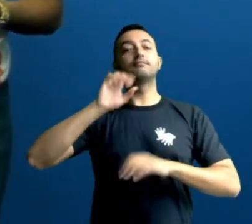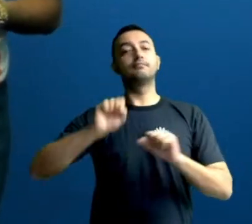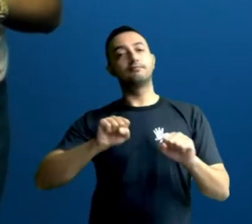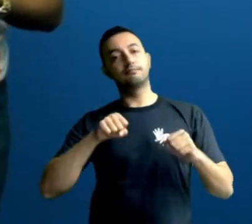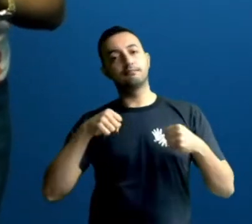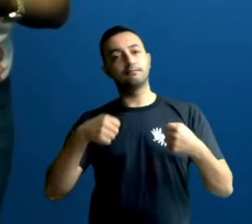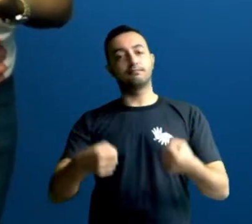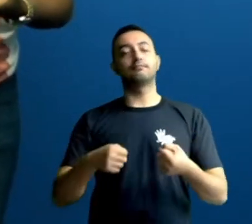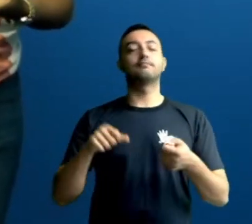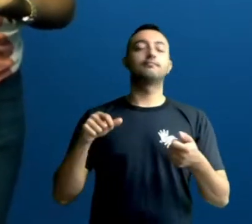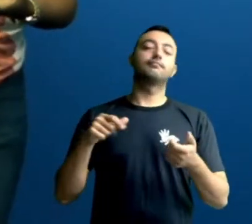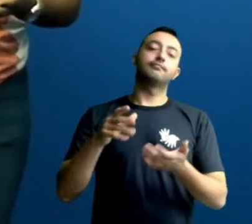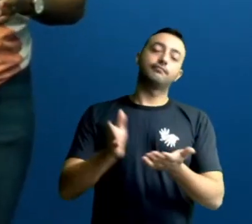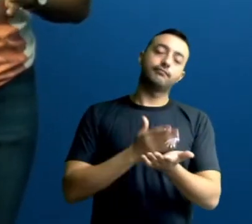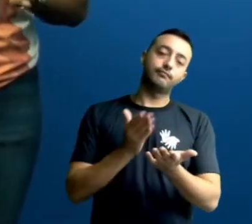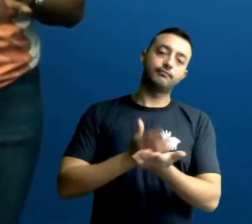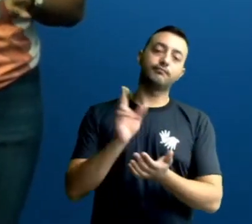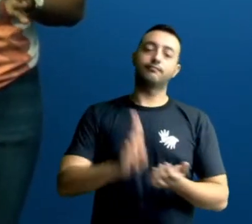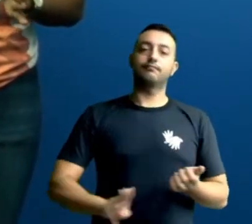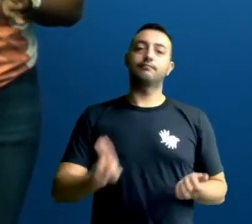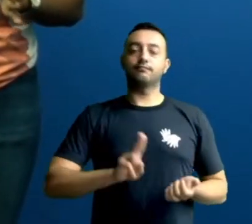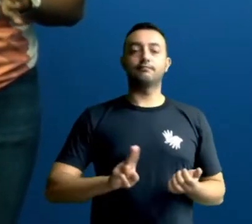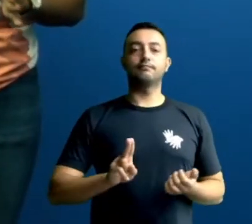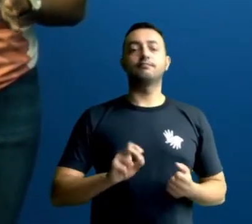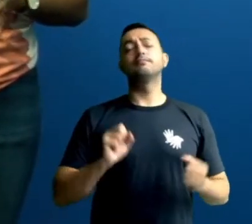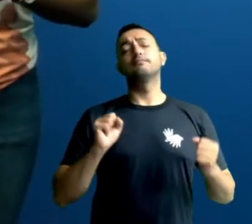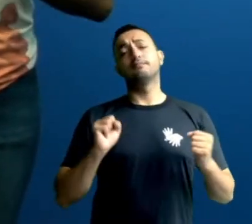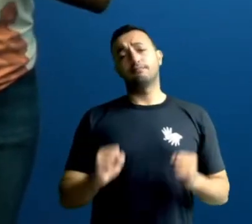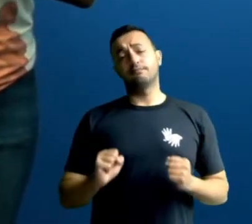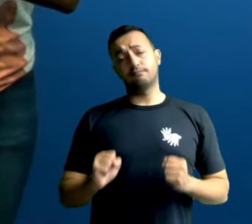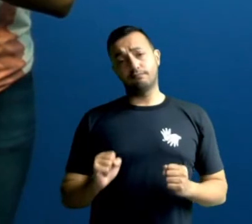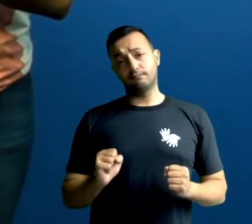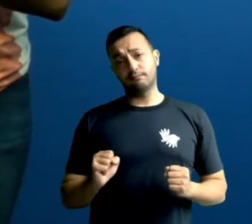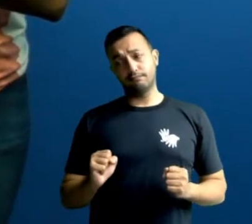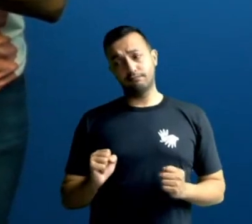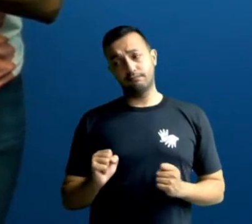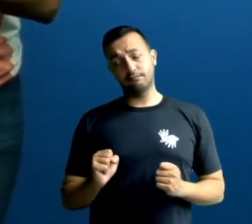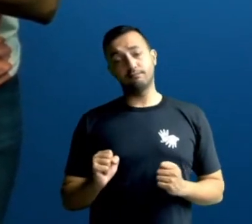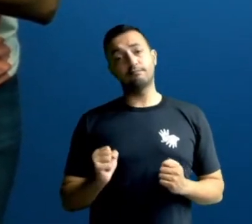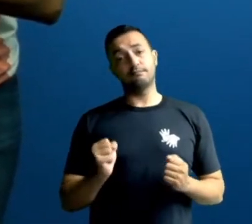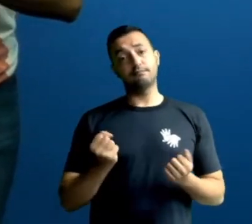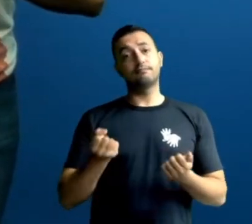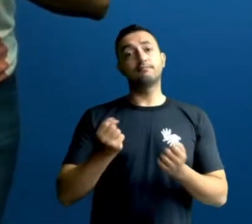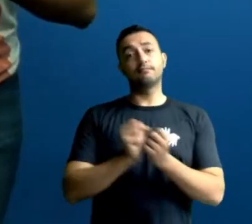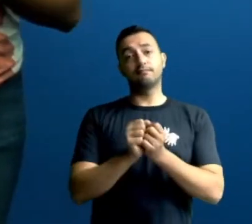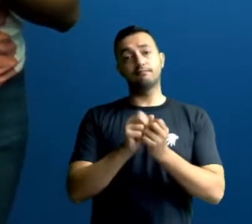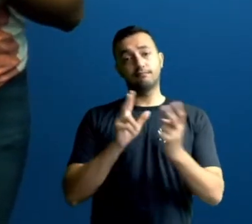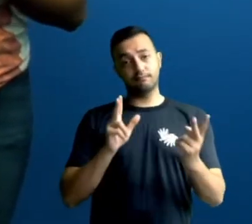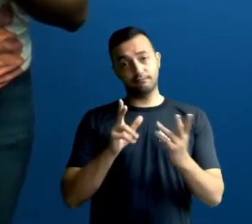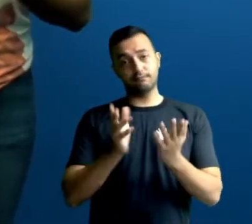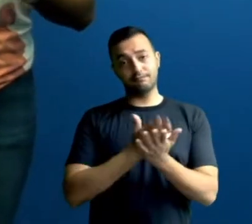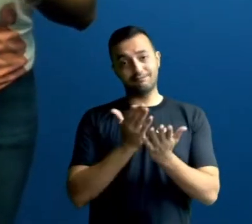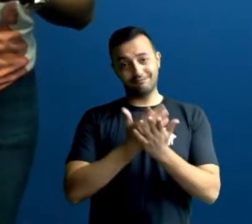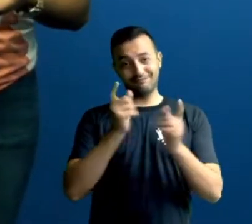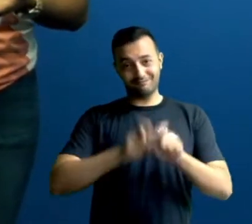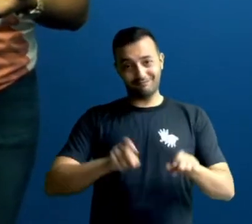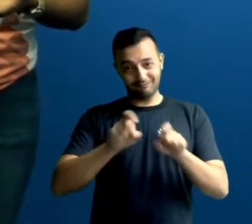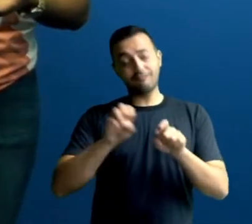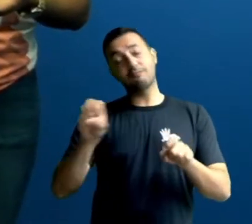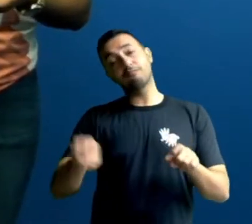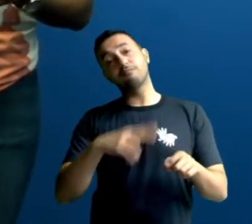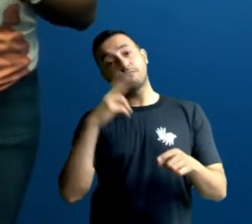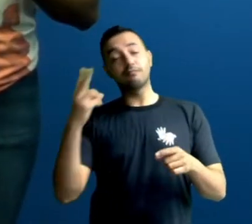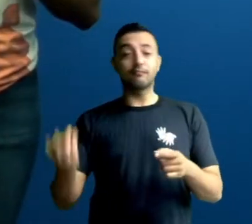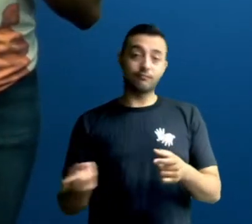de uso desses livros, seja ele na forma virtual ou seja também na forma